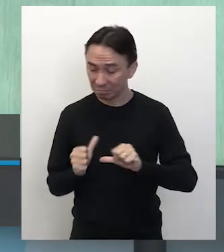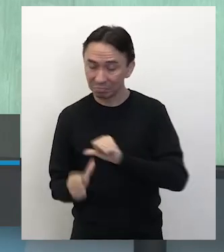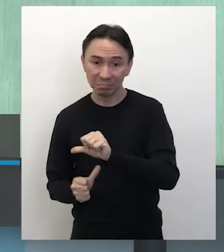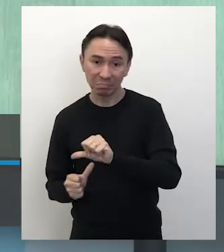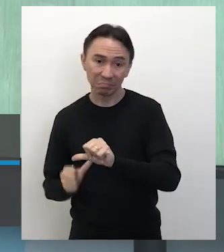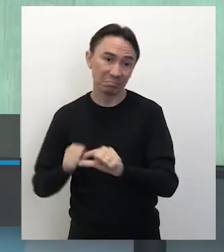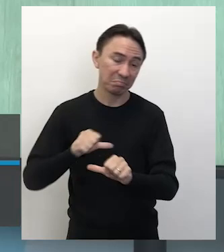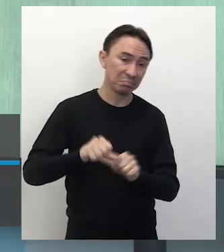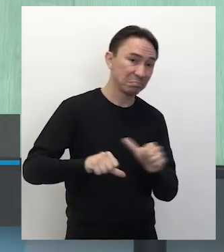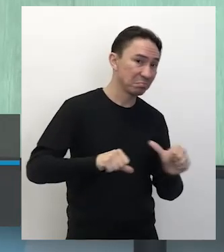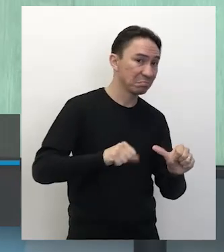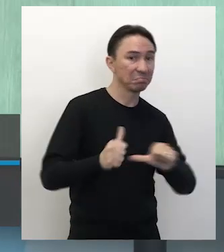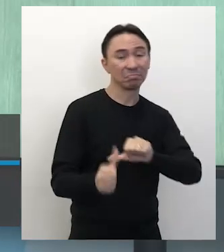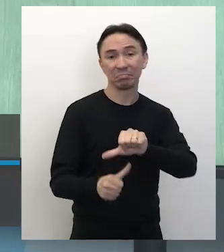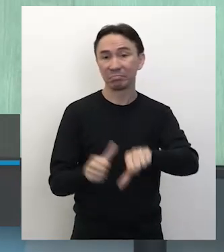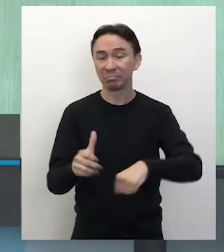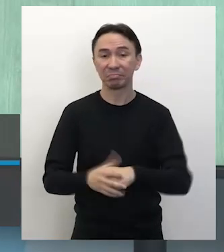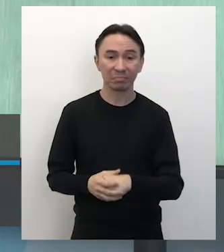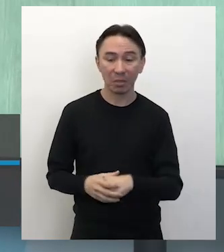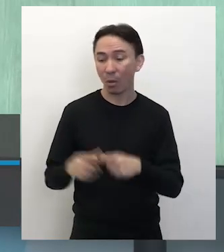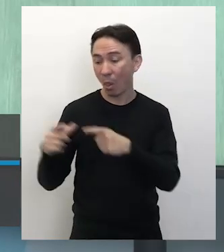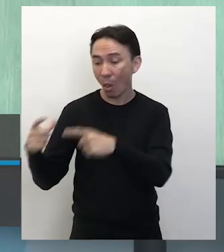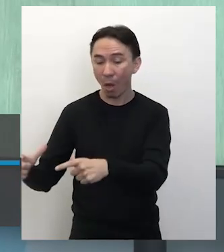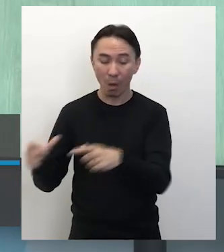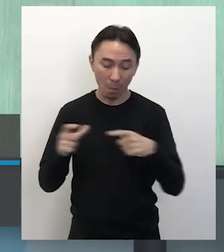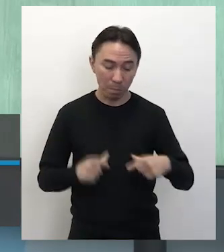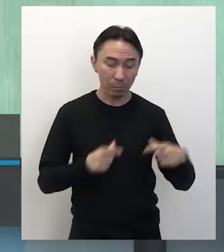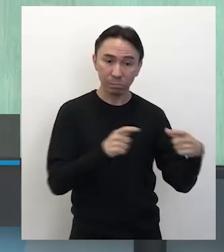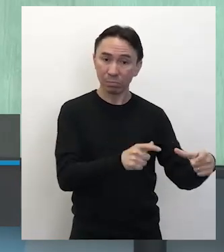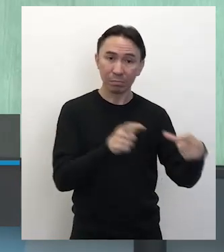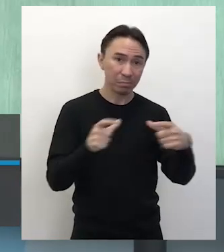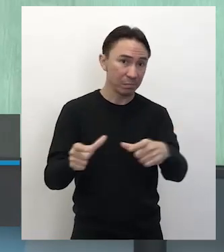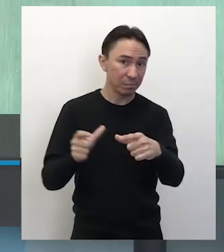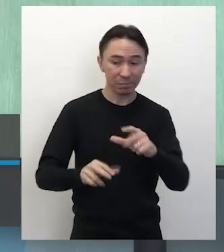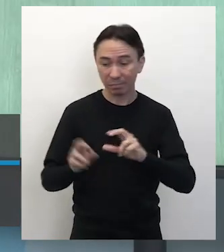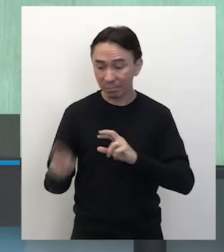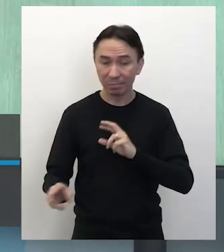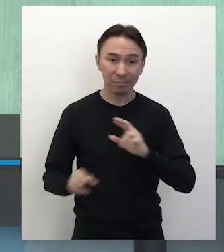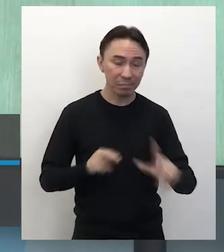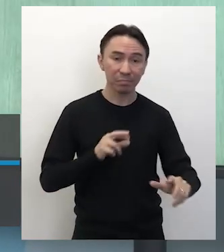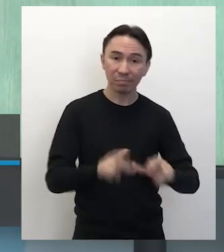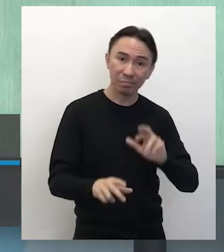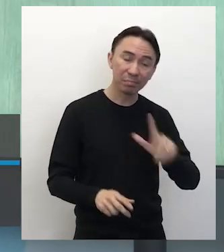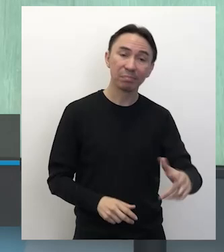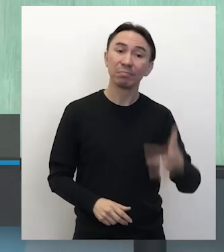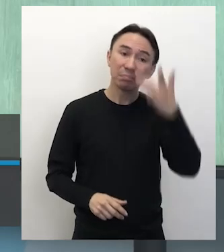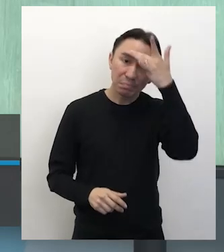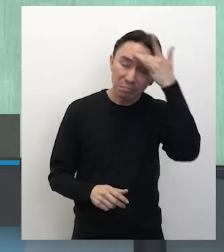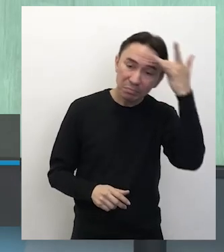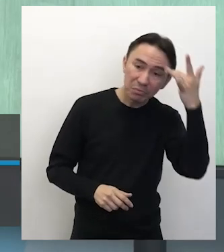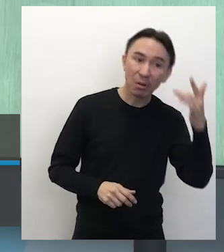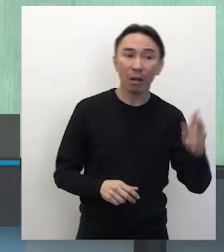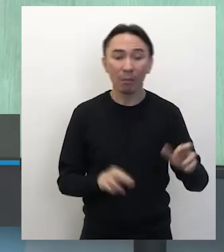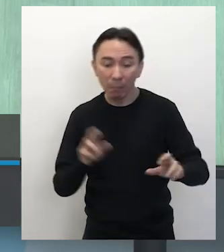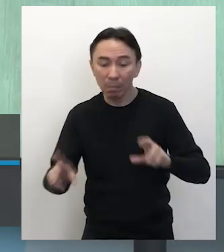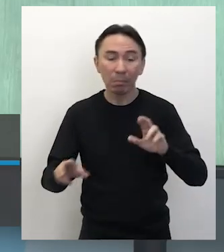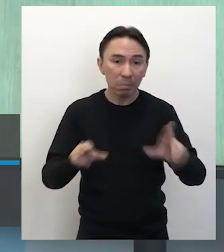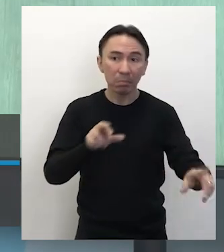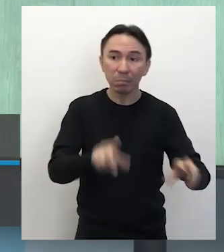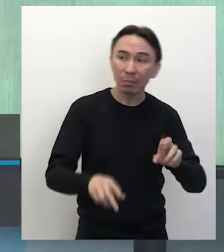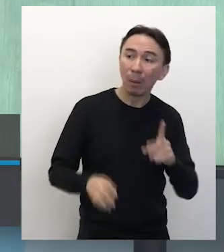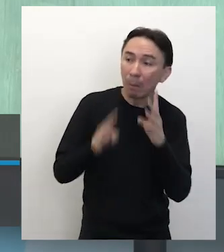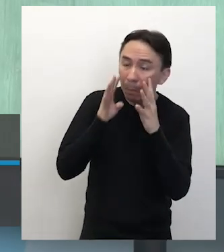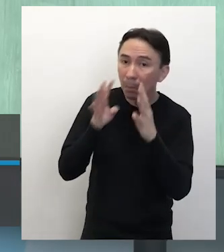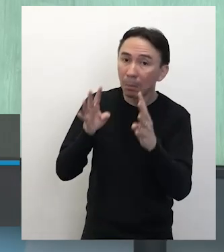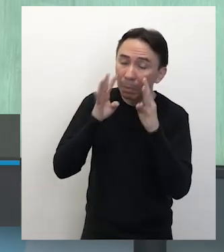por conta dos vários espaços em que ele circula e os vários ouvintes e narradores. E o cordel